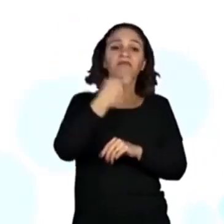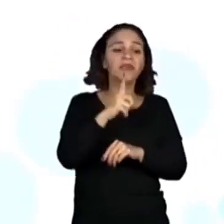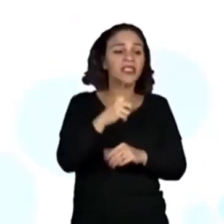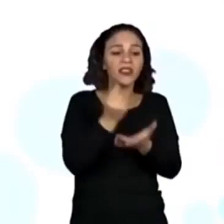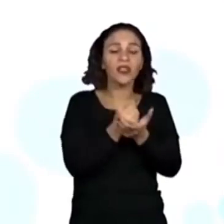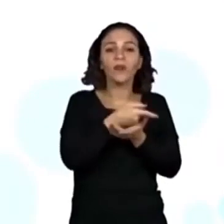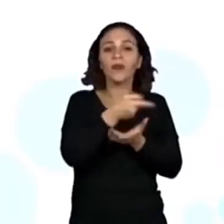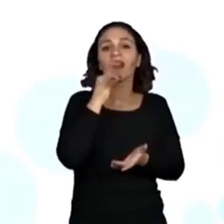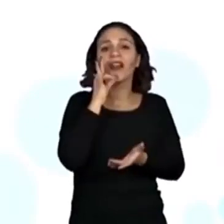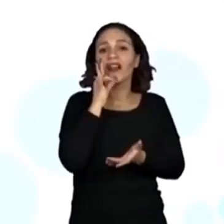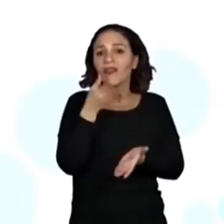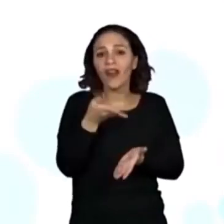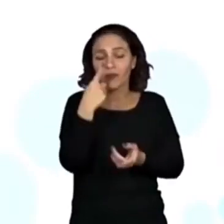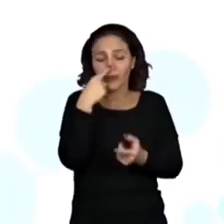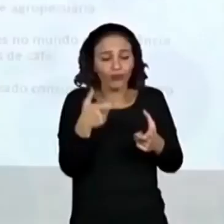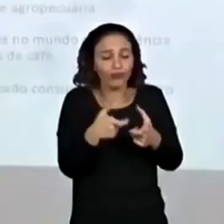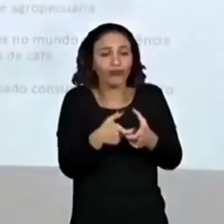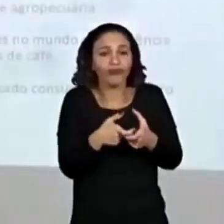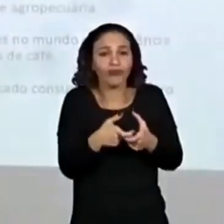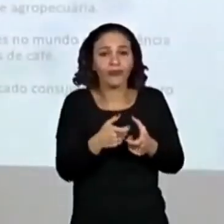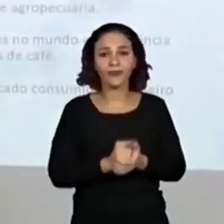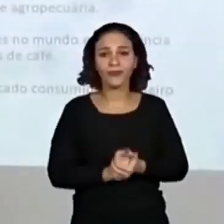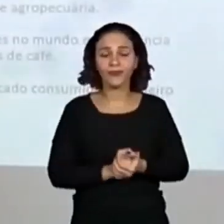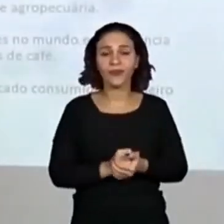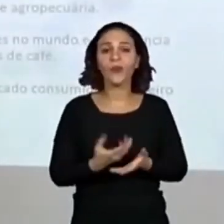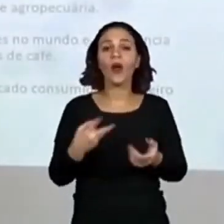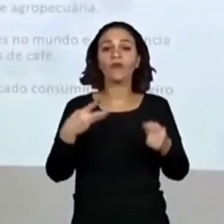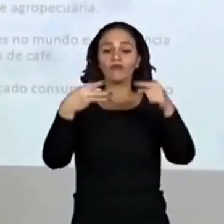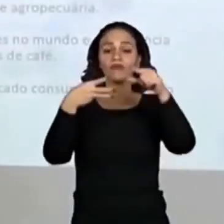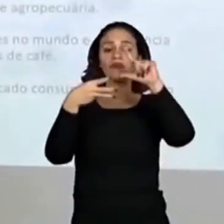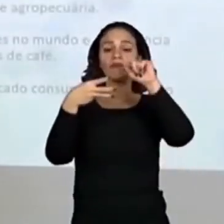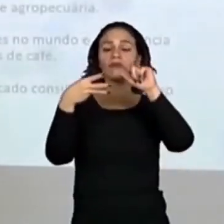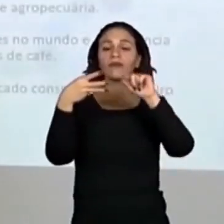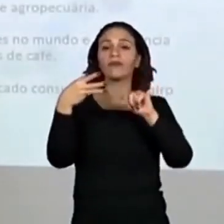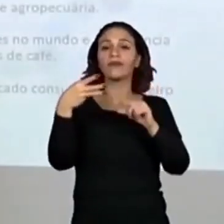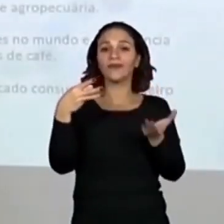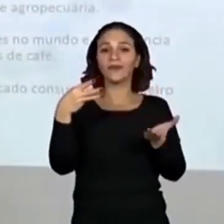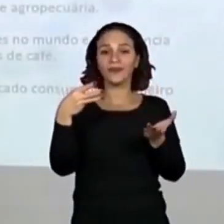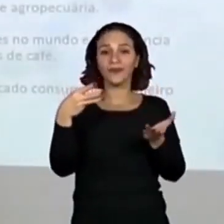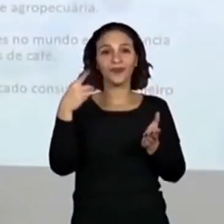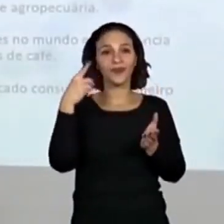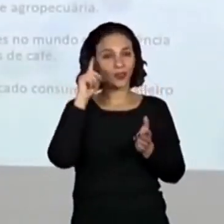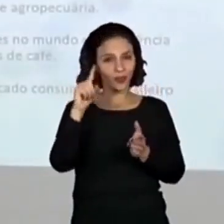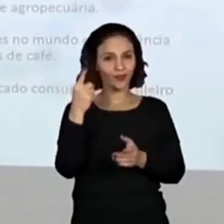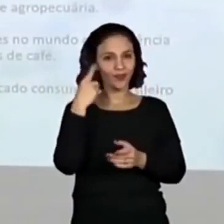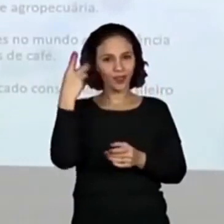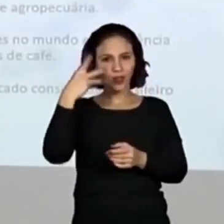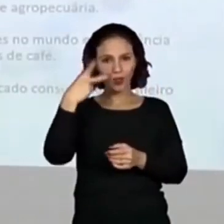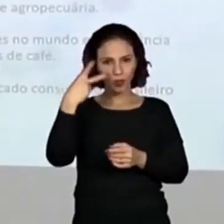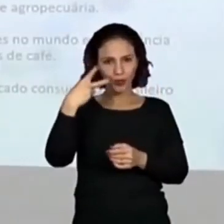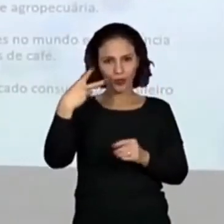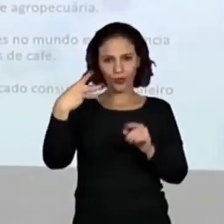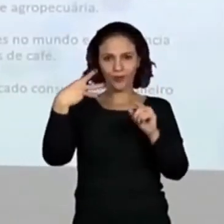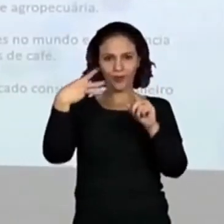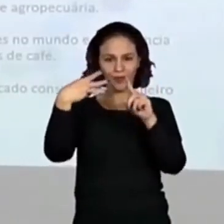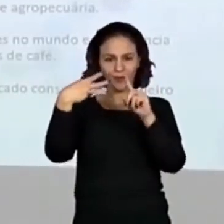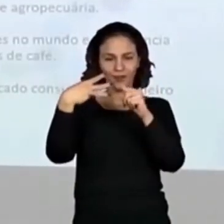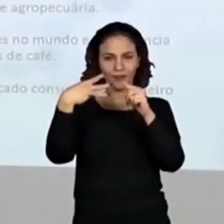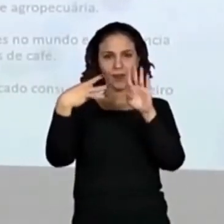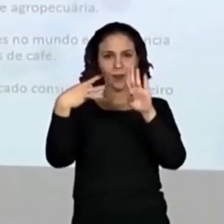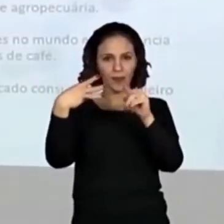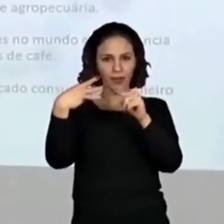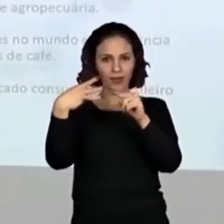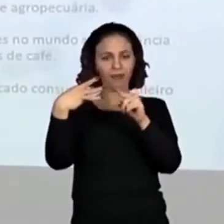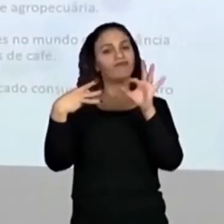brasileiro, que era muito pequeno. Bom, pessoal, então a questão 2, né, o item 2, aliás, é o correto,